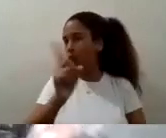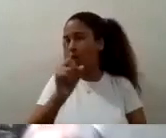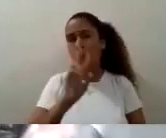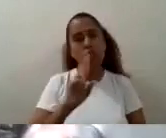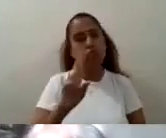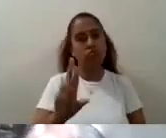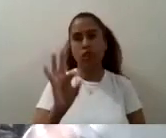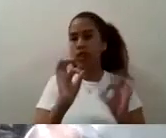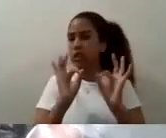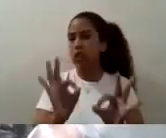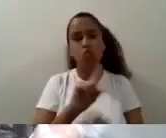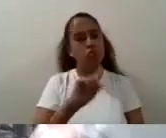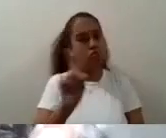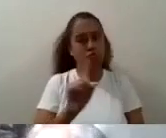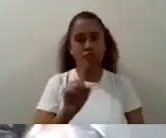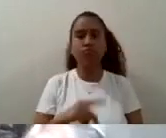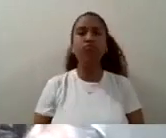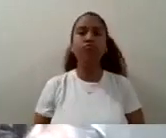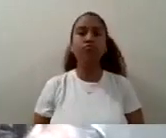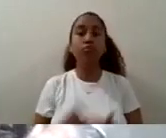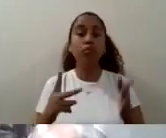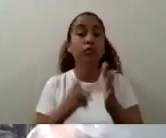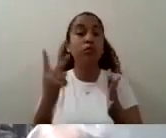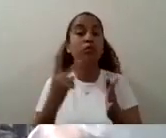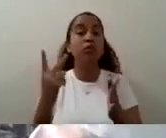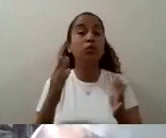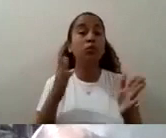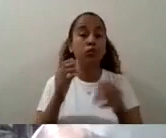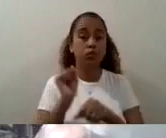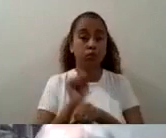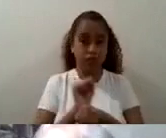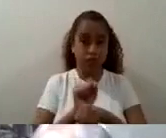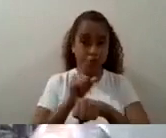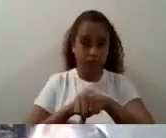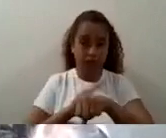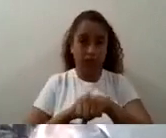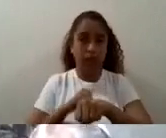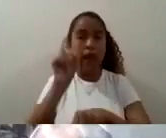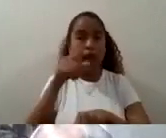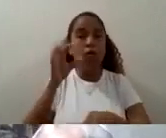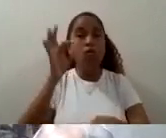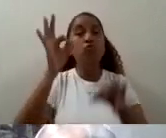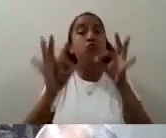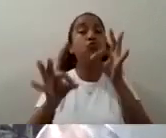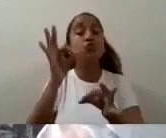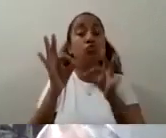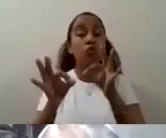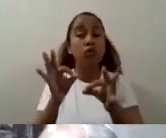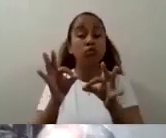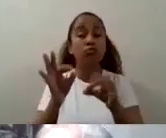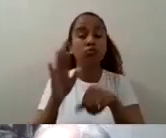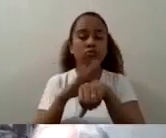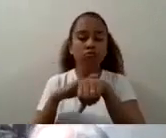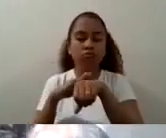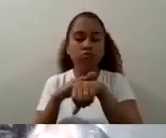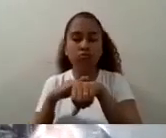A segunda parada é o julgar, em que a gente vai conversar sobre o texto bíblico, a gente